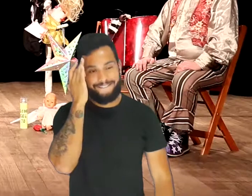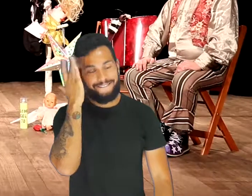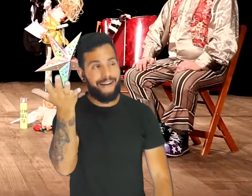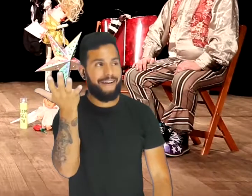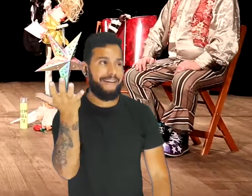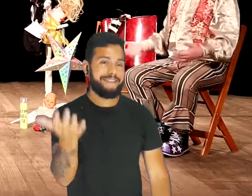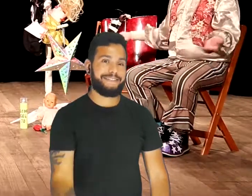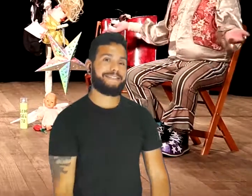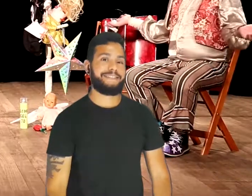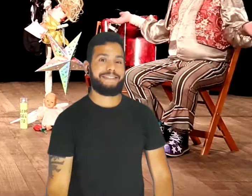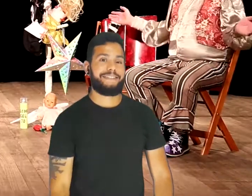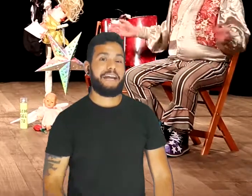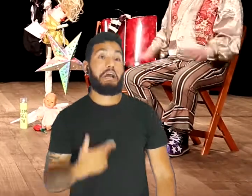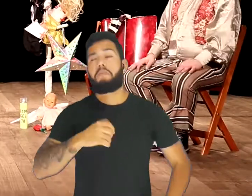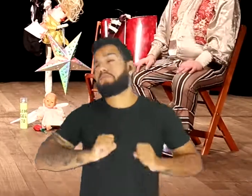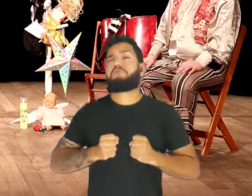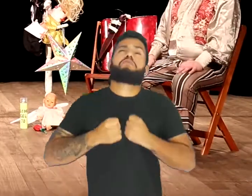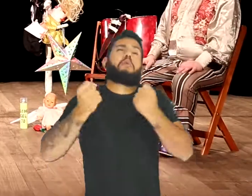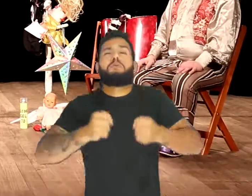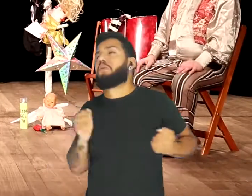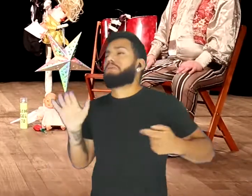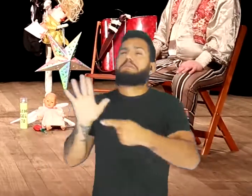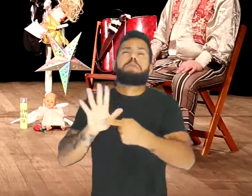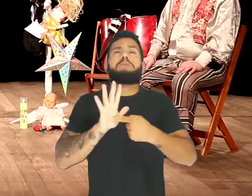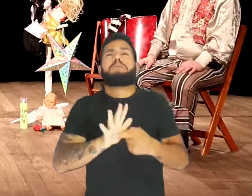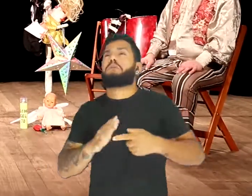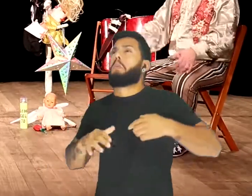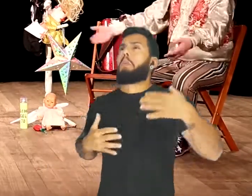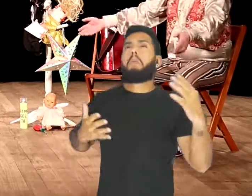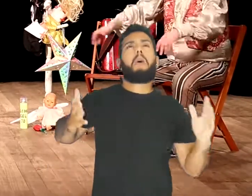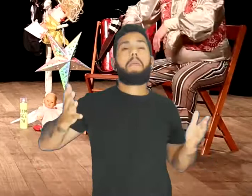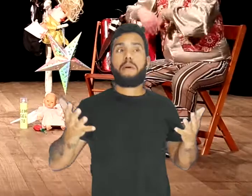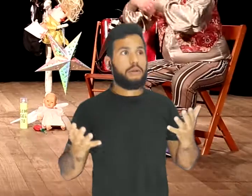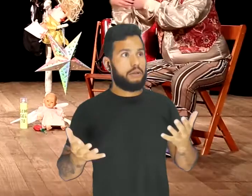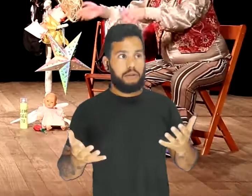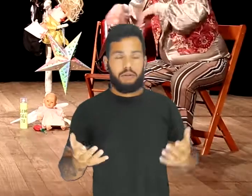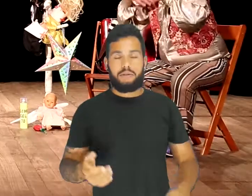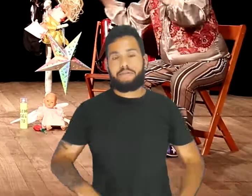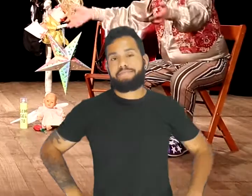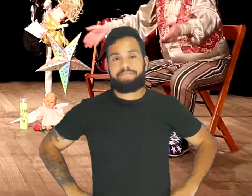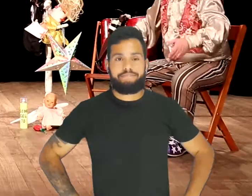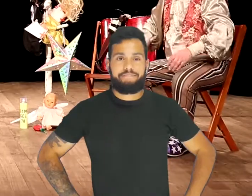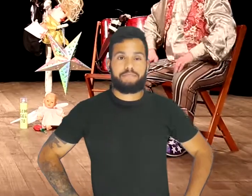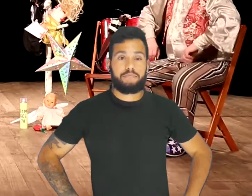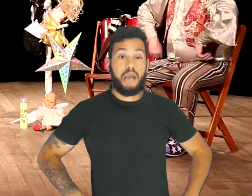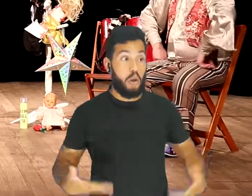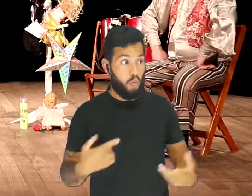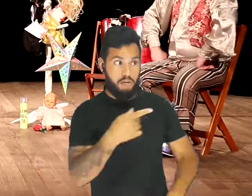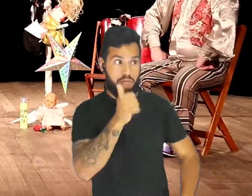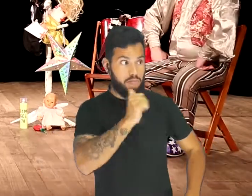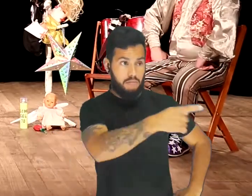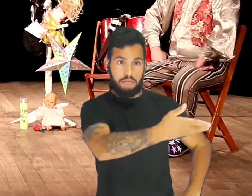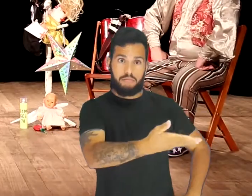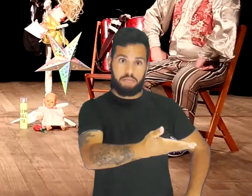Casamento. Acertou. Não tem graça. Ah, foi muito fácil. Eu também acho. Aí eu fico ali me esmochando, botando os bolas pra fora.